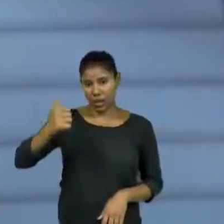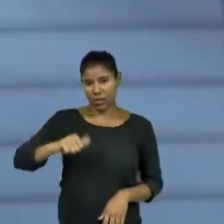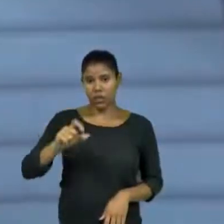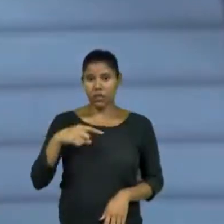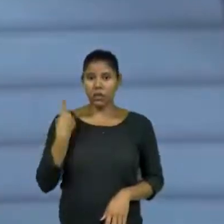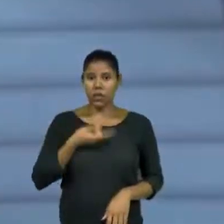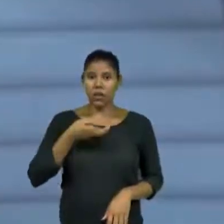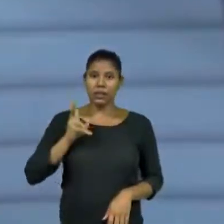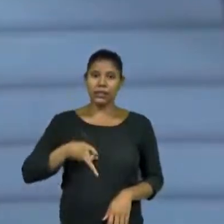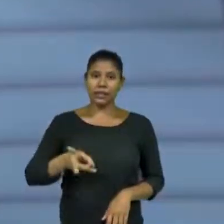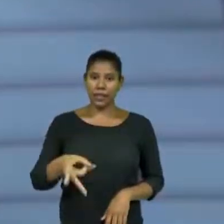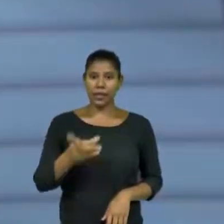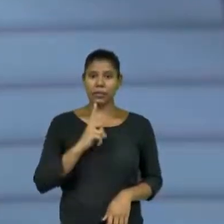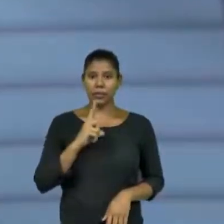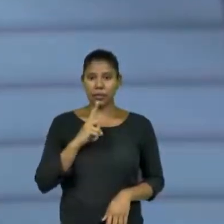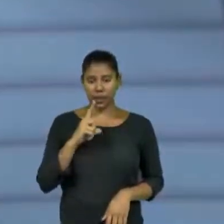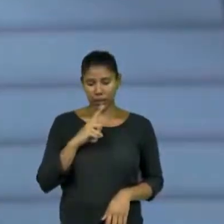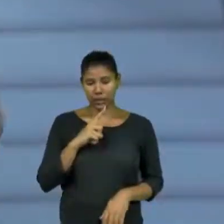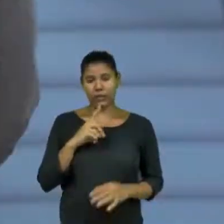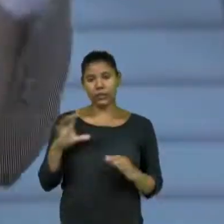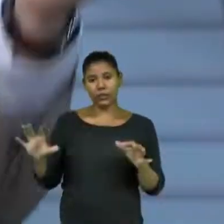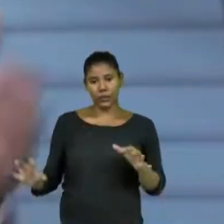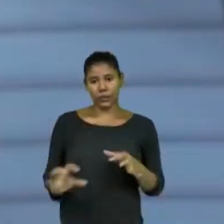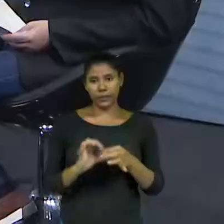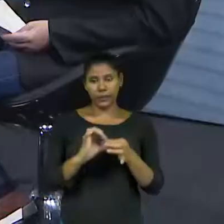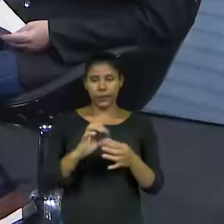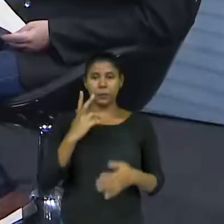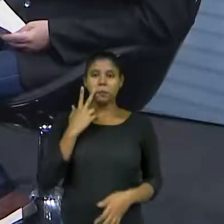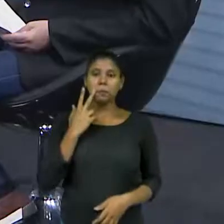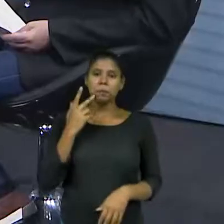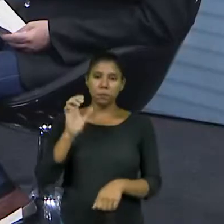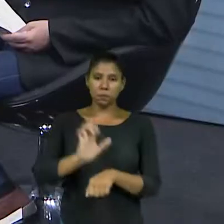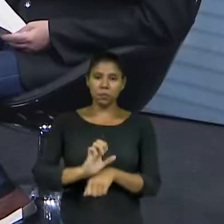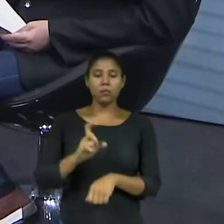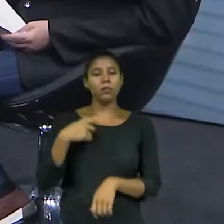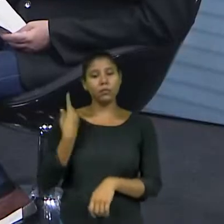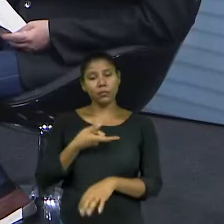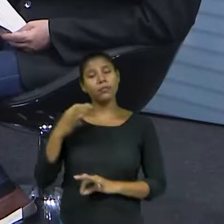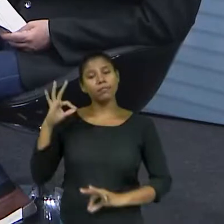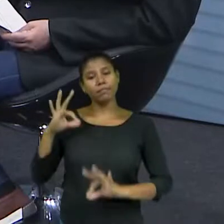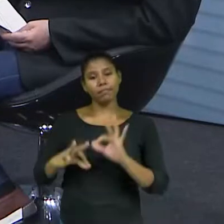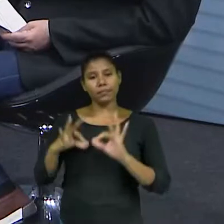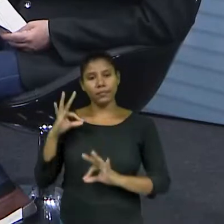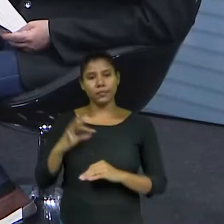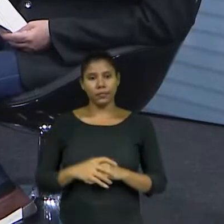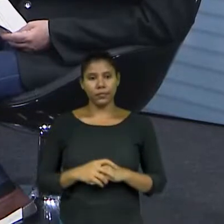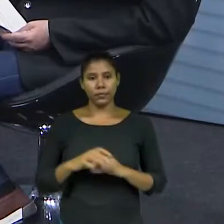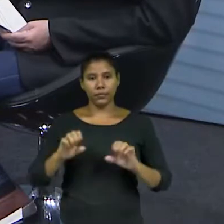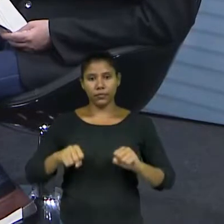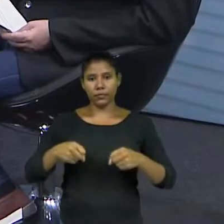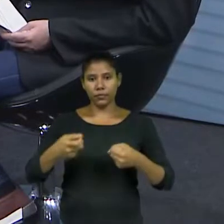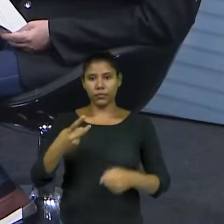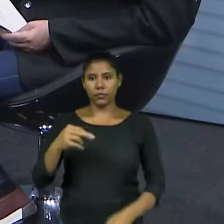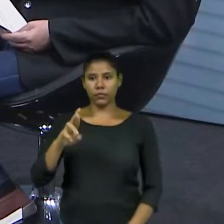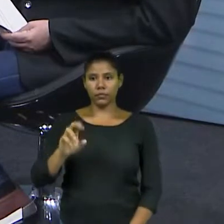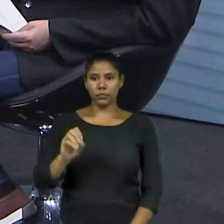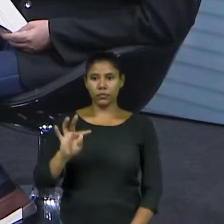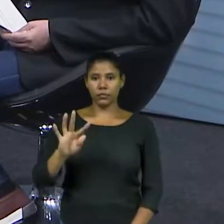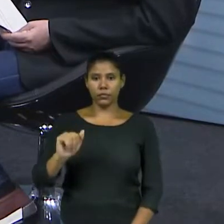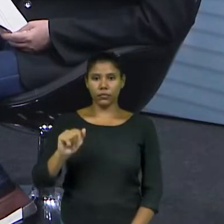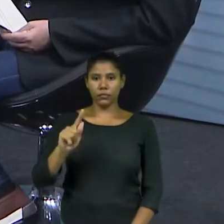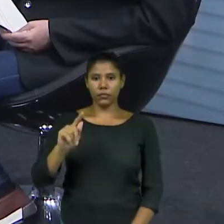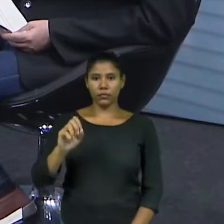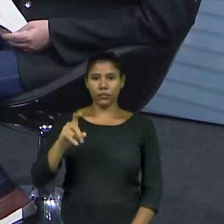sempre incluídos, né? Mérito nosso, né? Que a gente se preparou também, né? Exatamente. O protagonismo, né? Nós estamos. Desde o